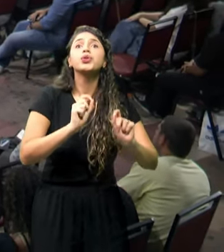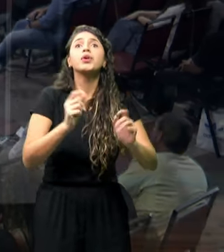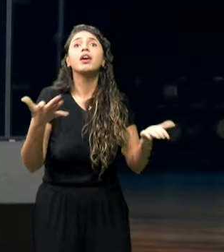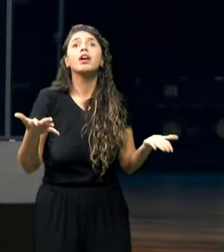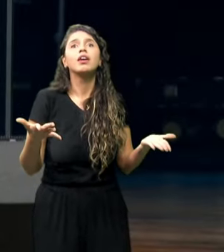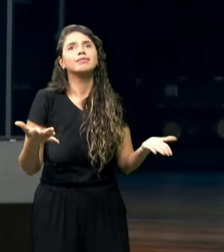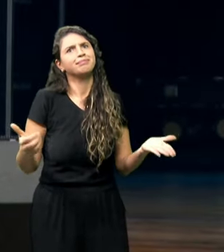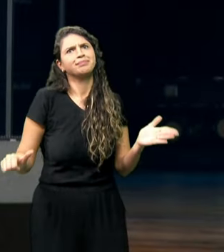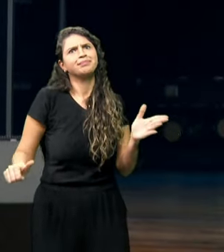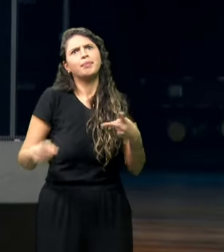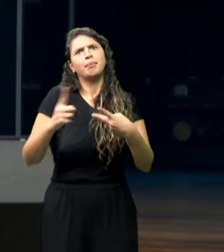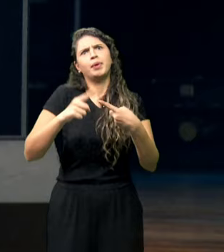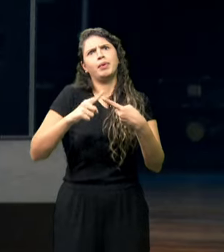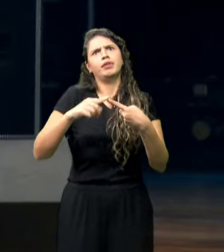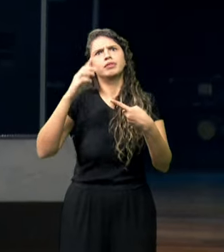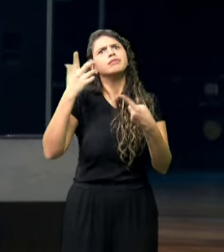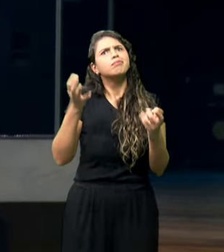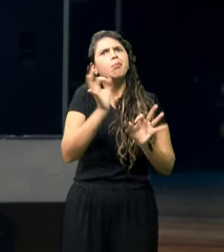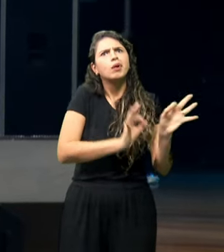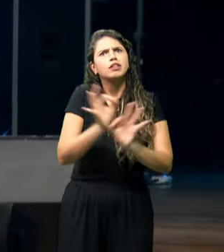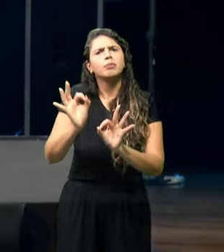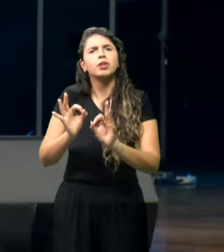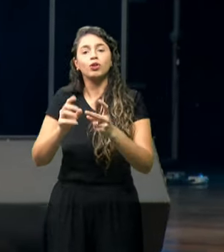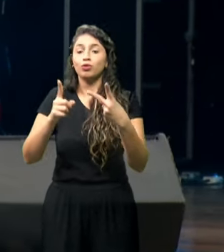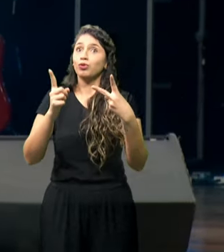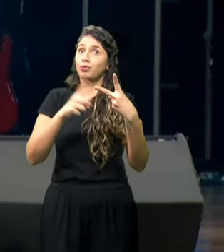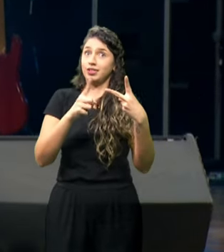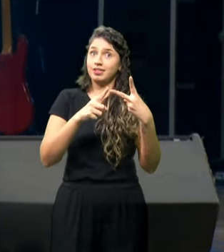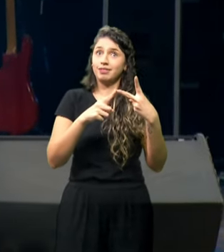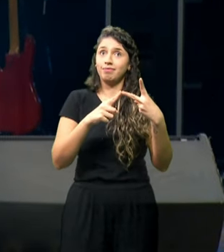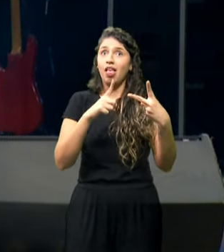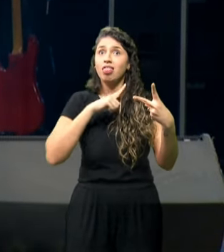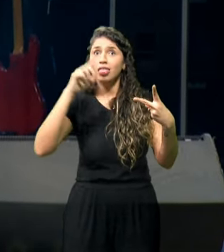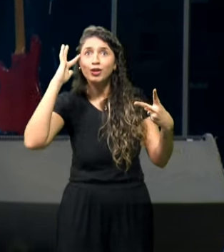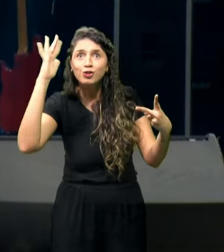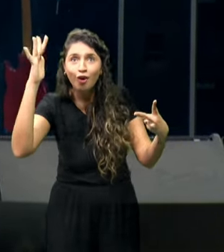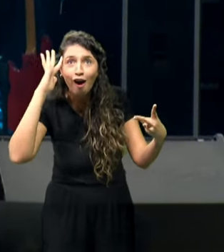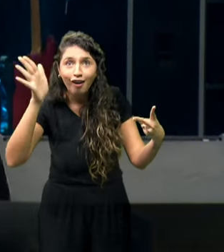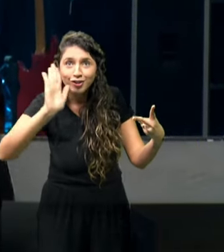ter. Dois, você tem sonho? Segura essa daí.